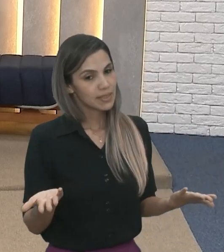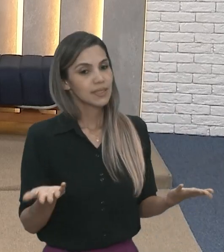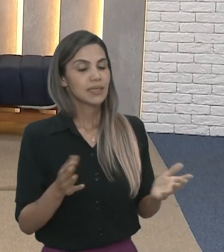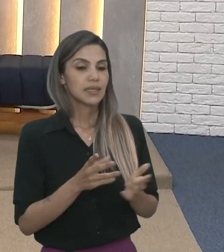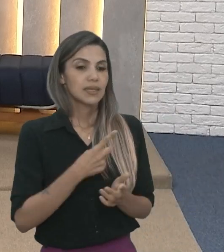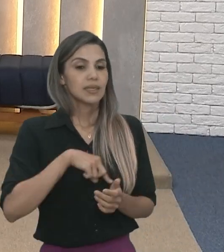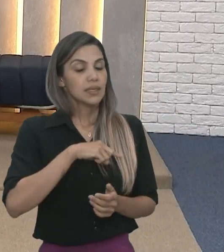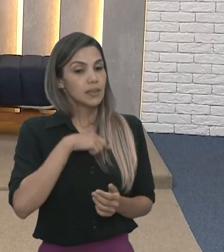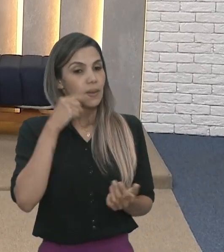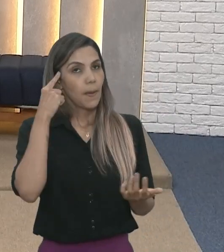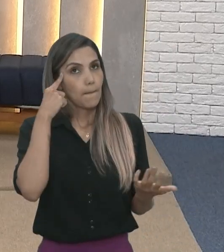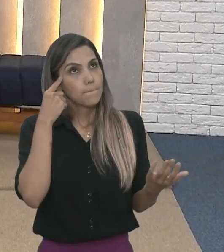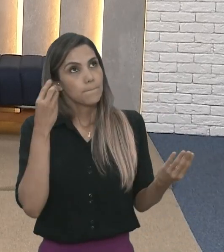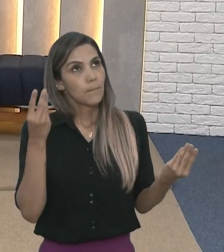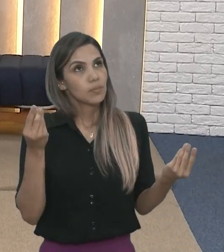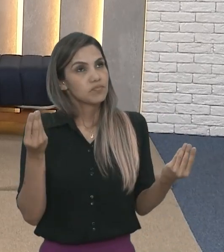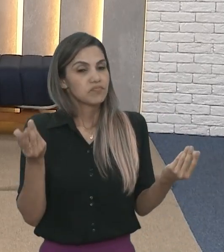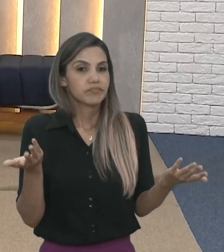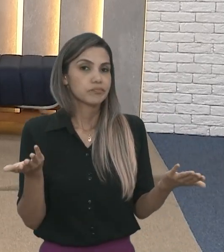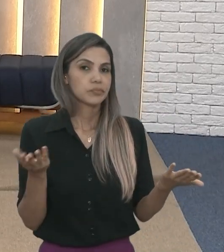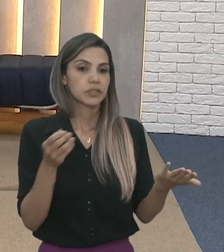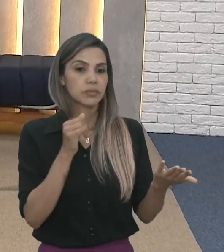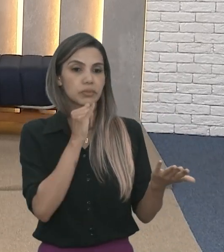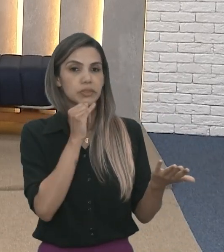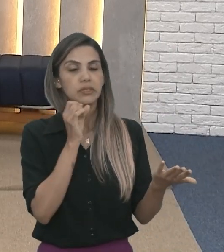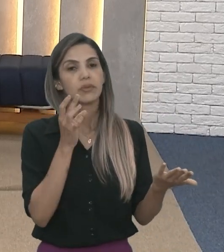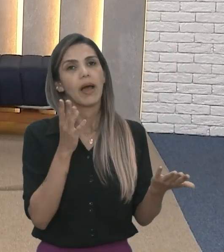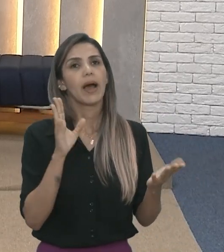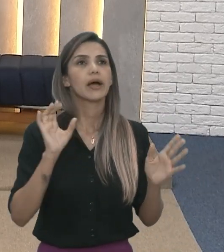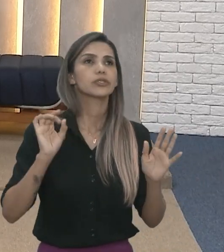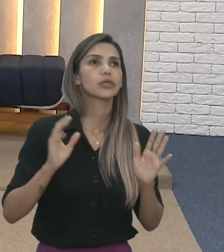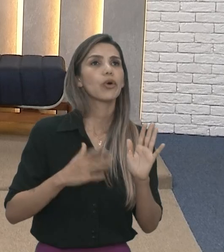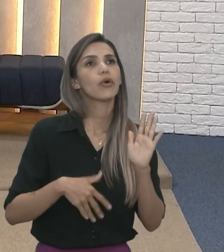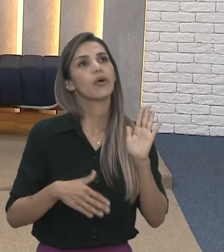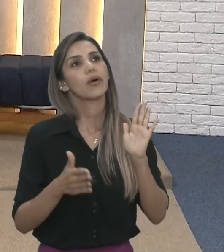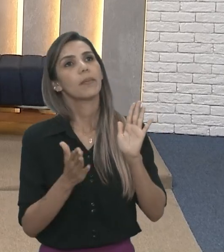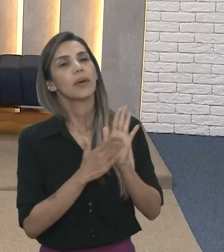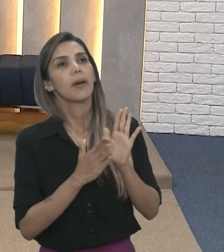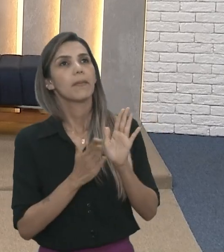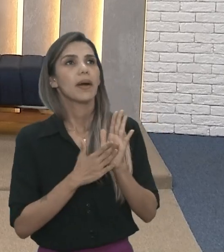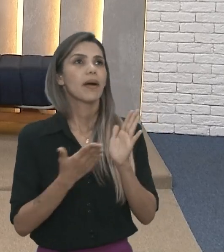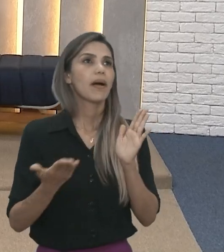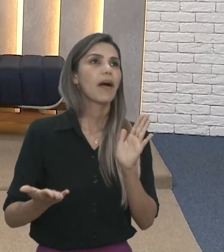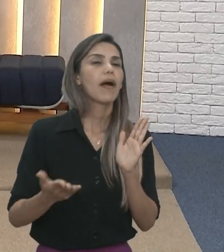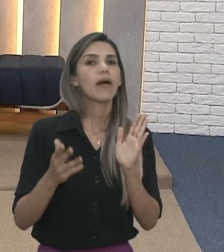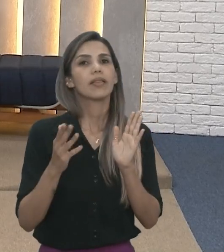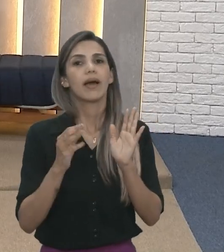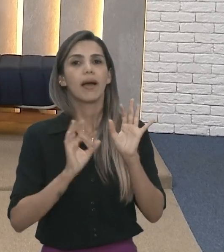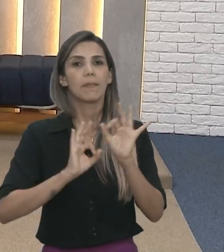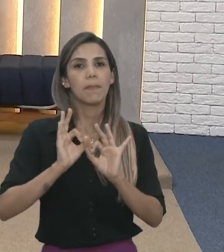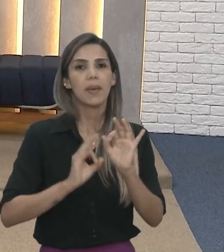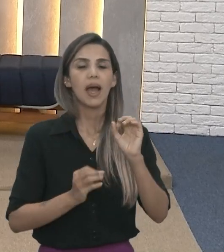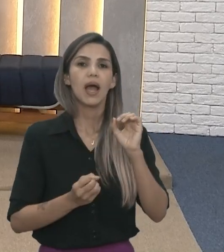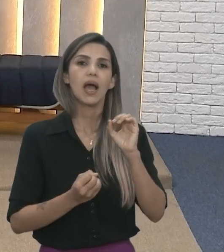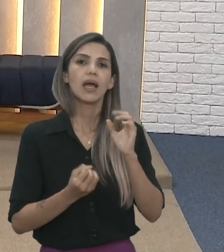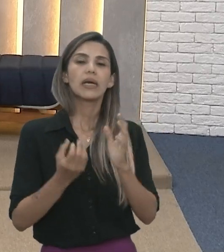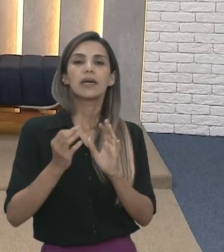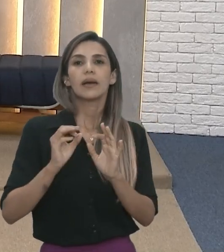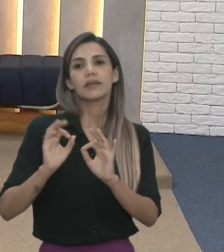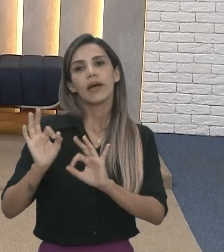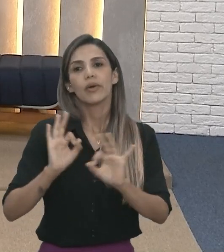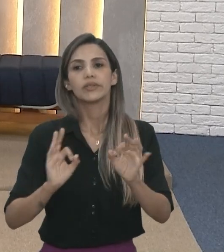geral, não adianta só as políticas de retorno ao centro. Sim. O olhar